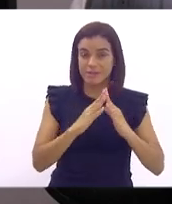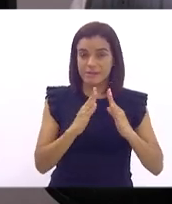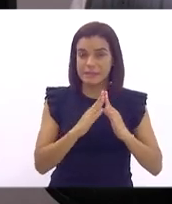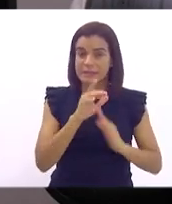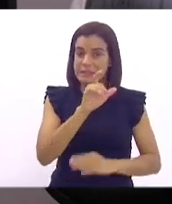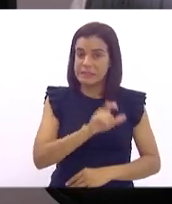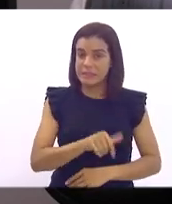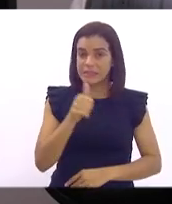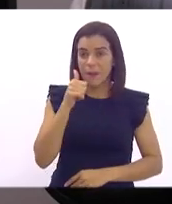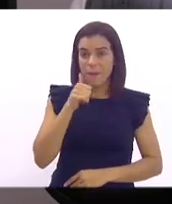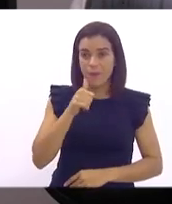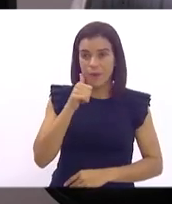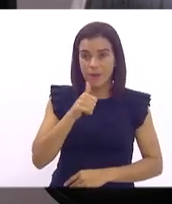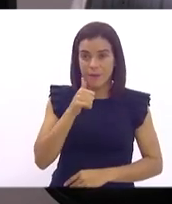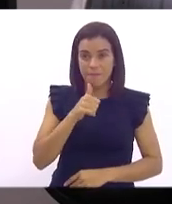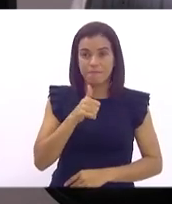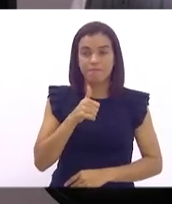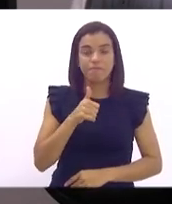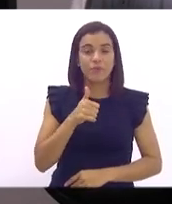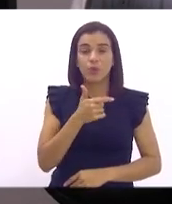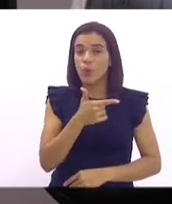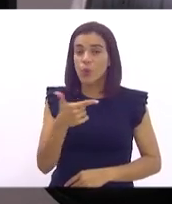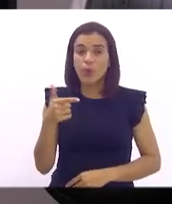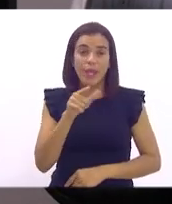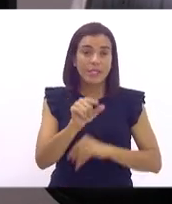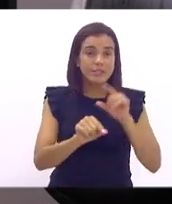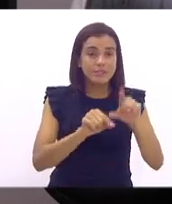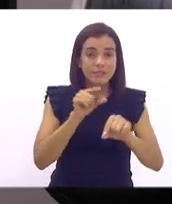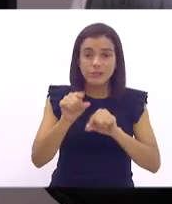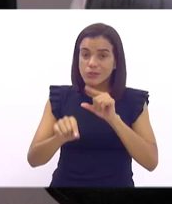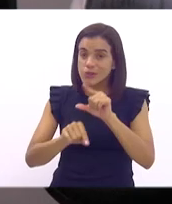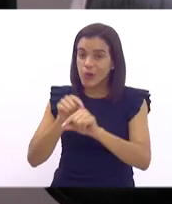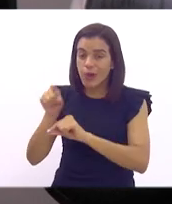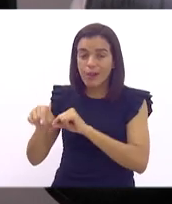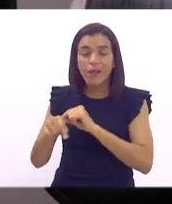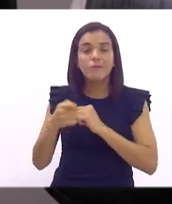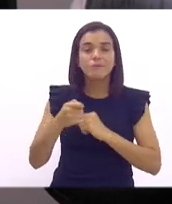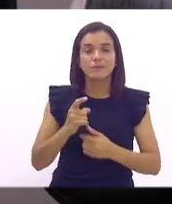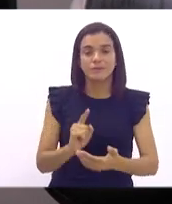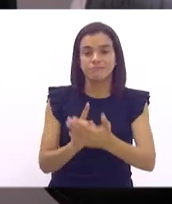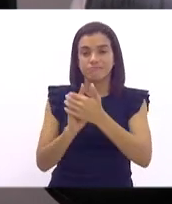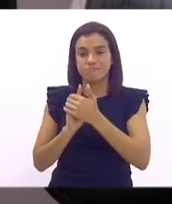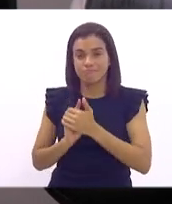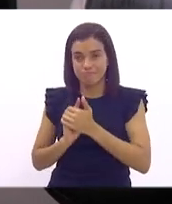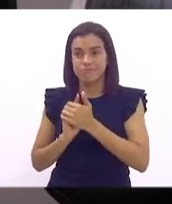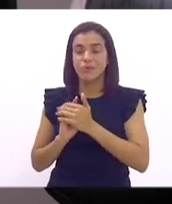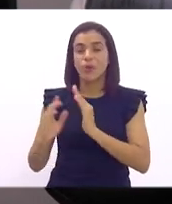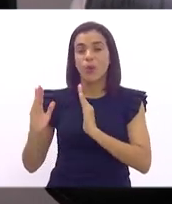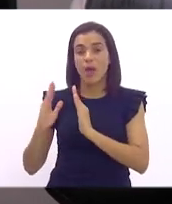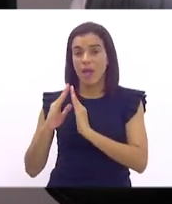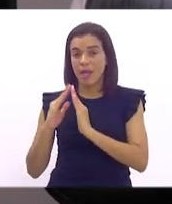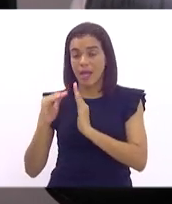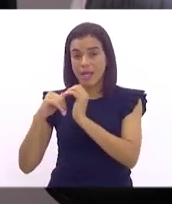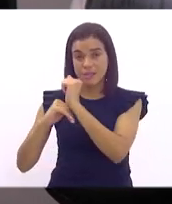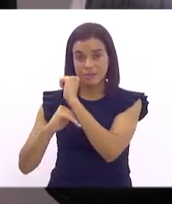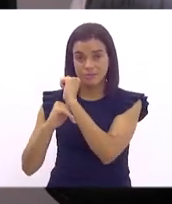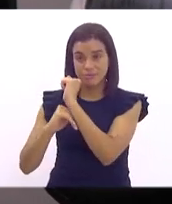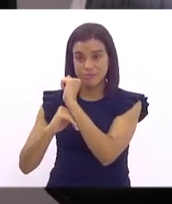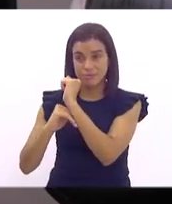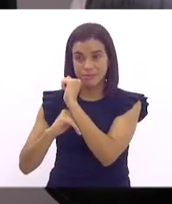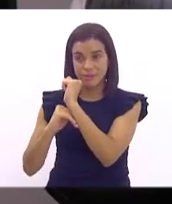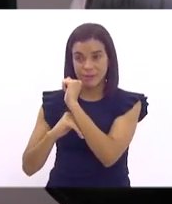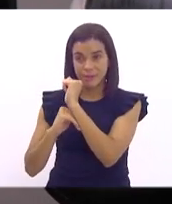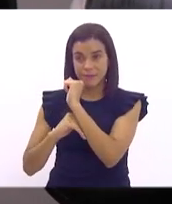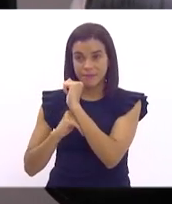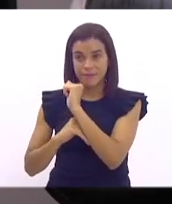precisa, não tendo outra alternativa, ser acolhida institucionalmente em um abrigo sigiloso. Quando você